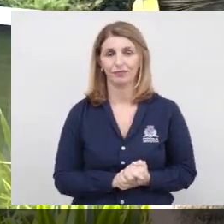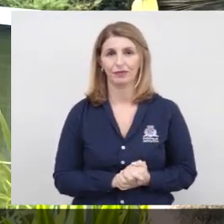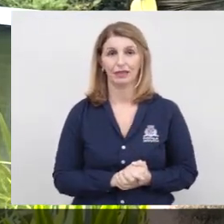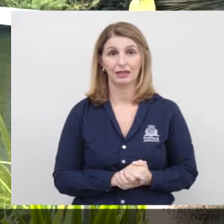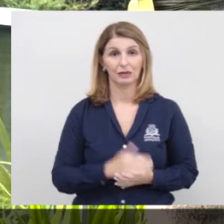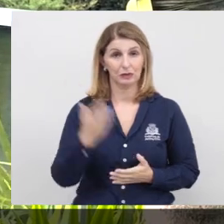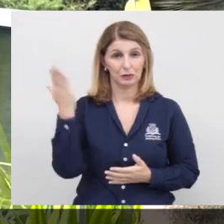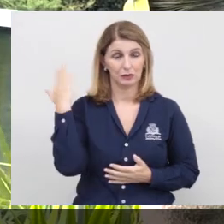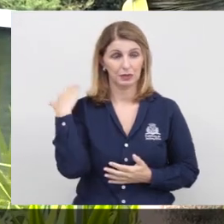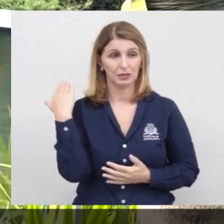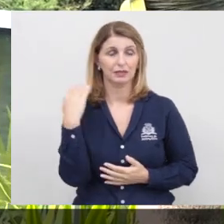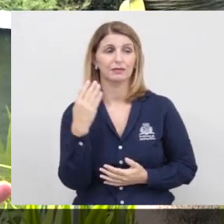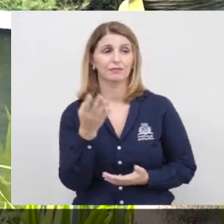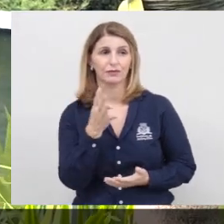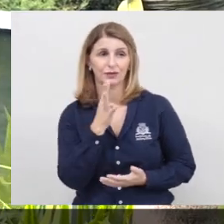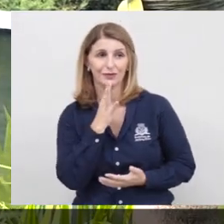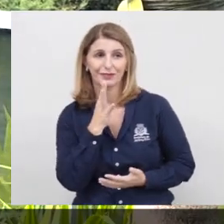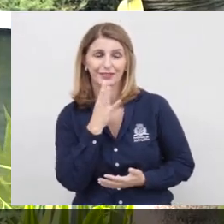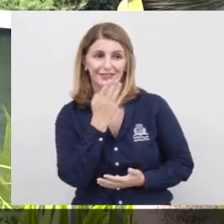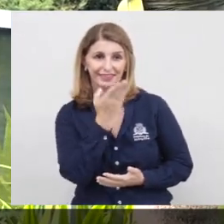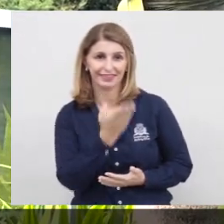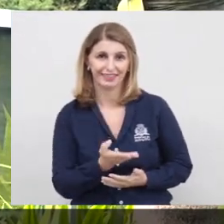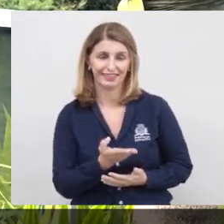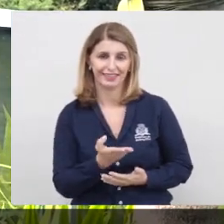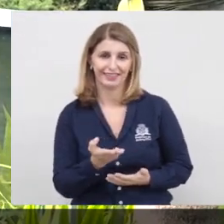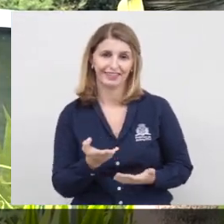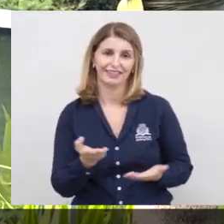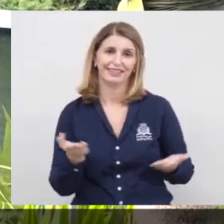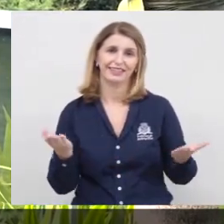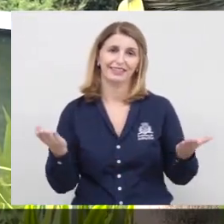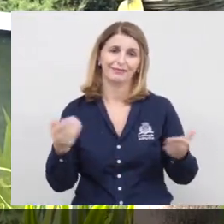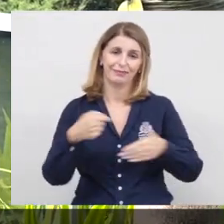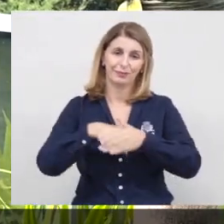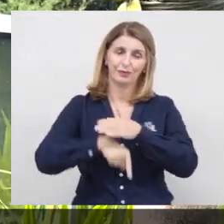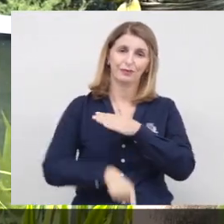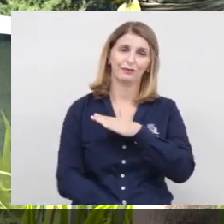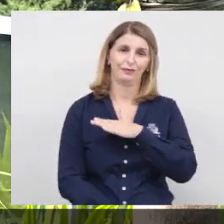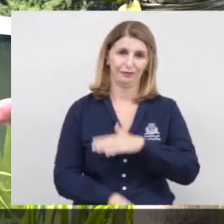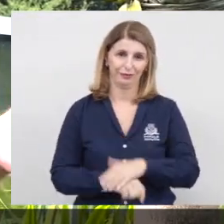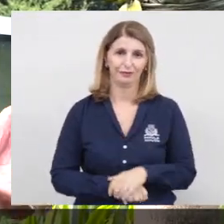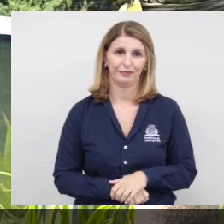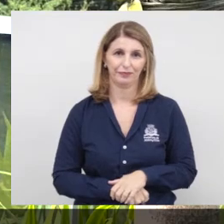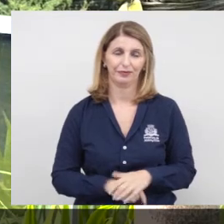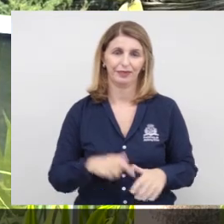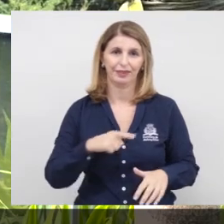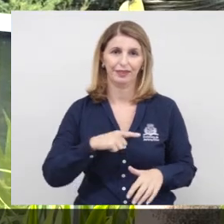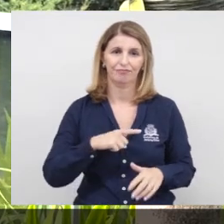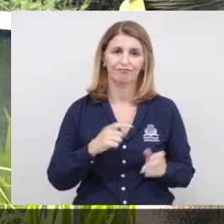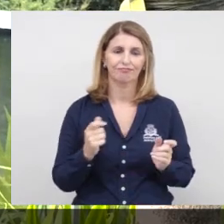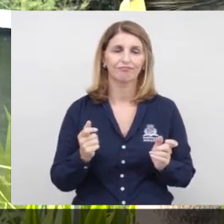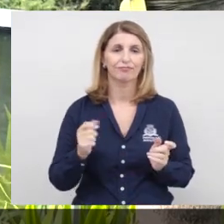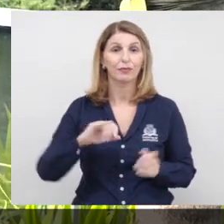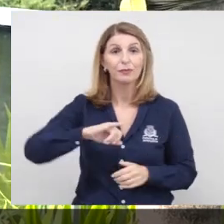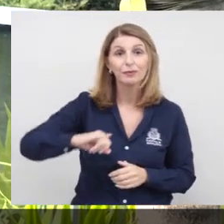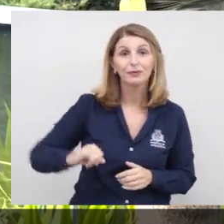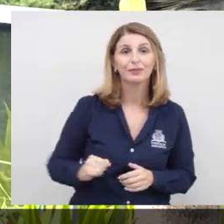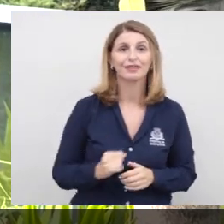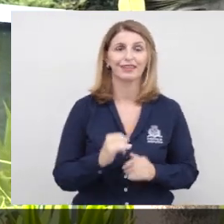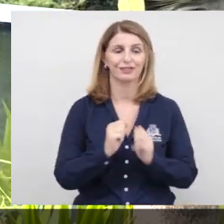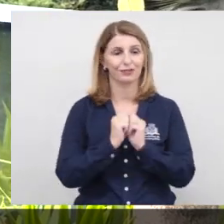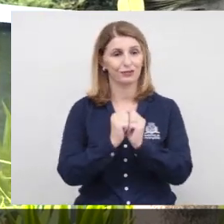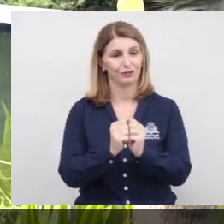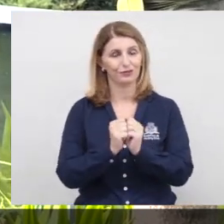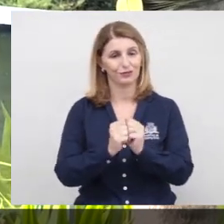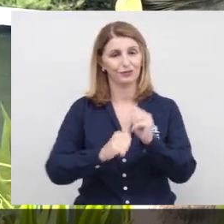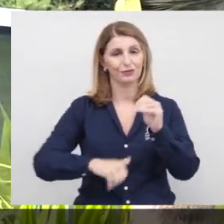todos nós que um dia tivemos oportunidade de conhecê-lo e ainda mais no fundo quando tive a possibilidade